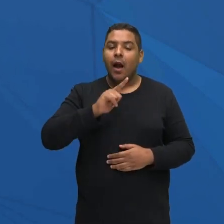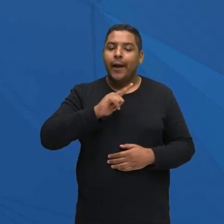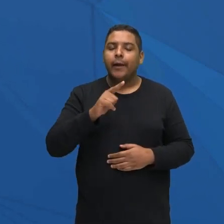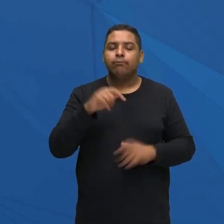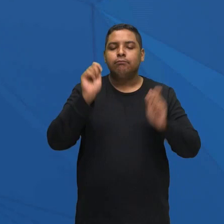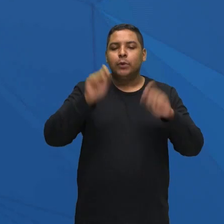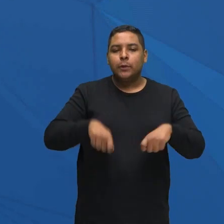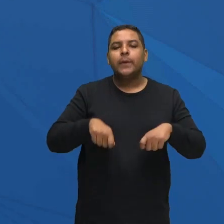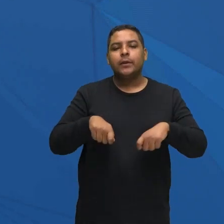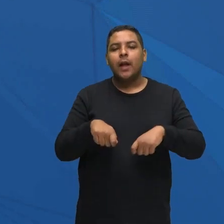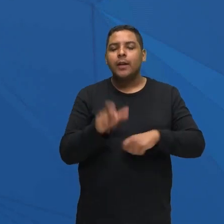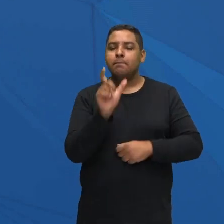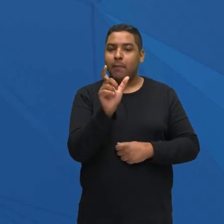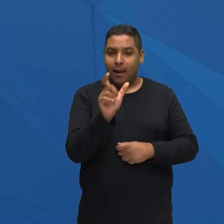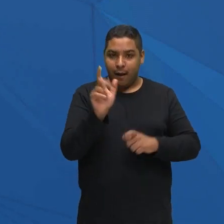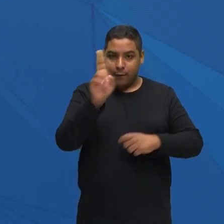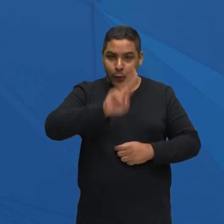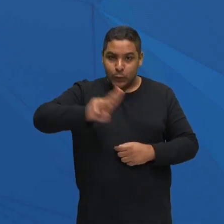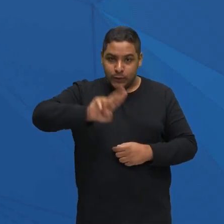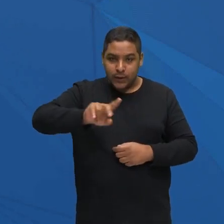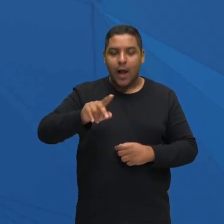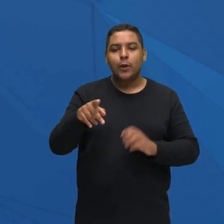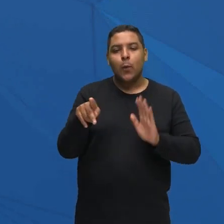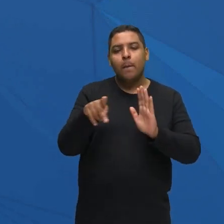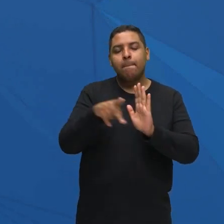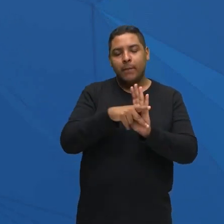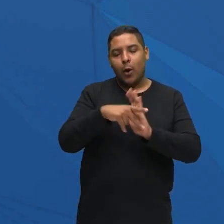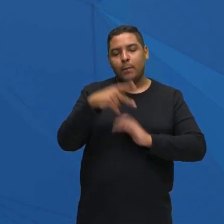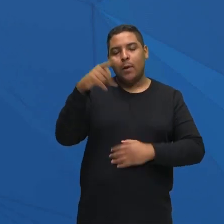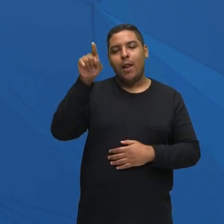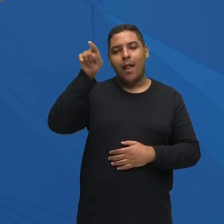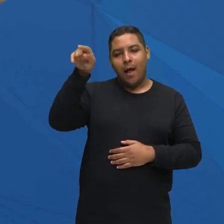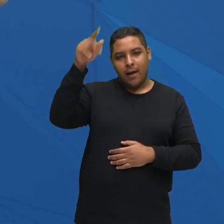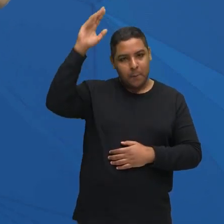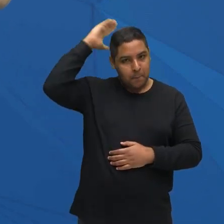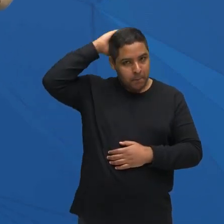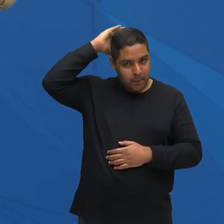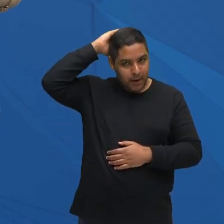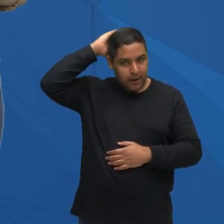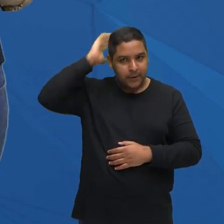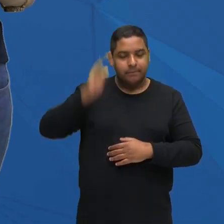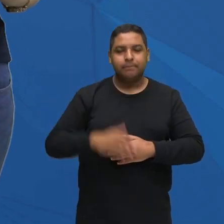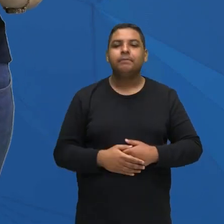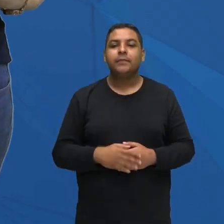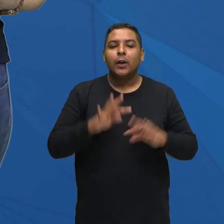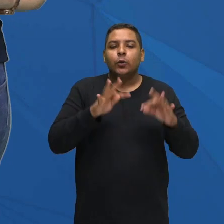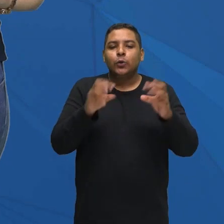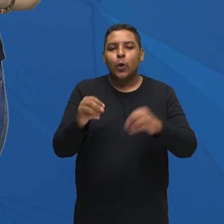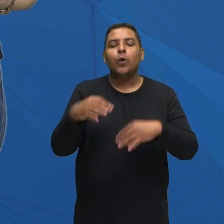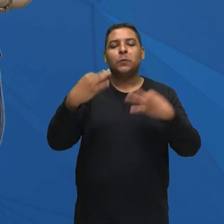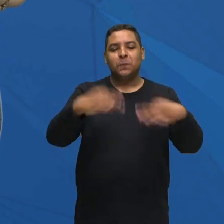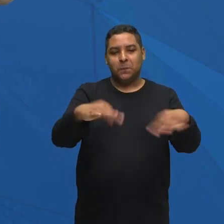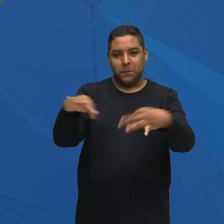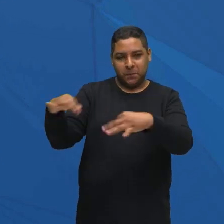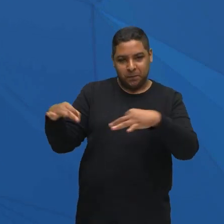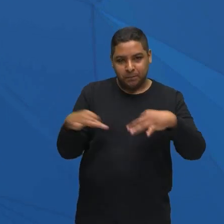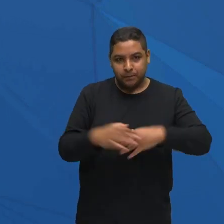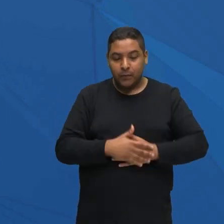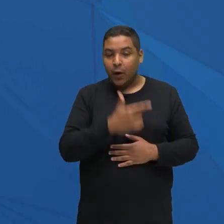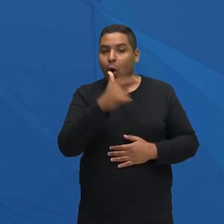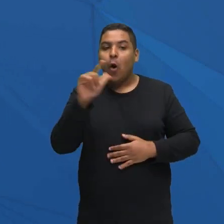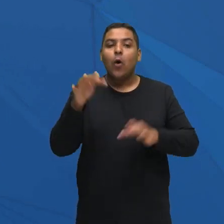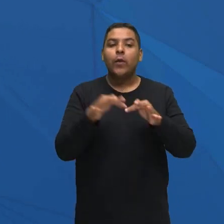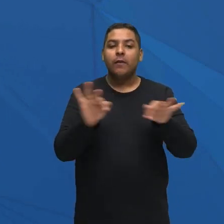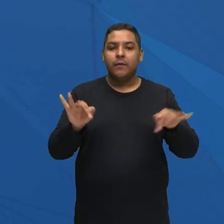utilizado pelos paraenses, tá bom? Olha aí, todo mundo acertou tudo certinho. Outra frase, bora ver se vocês estão bons